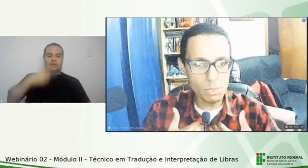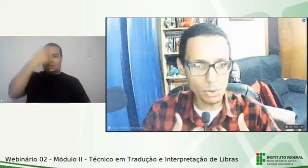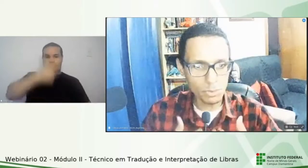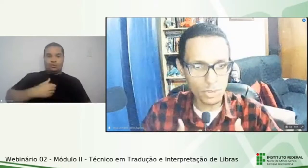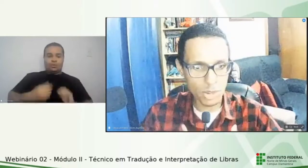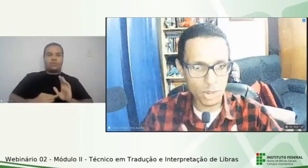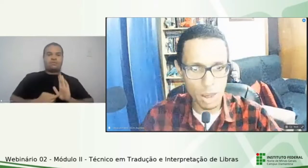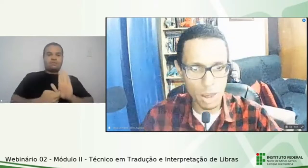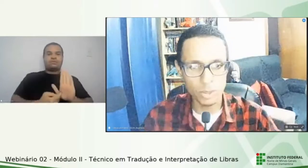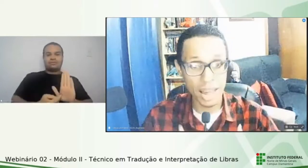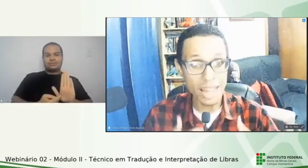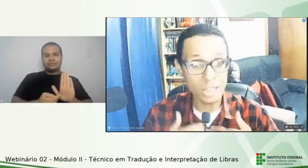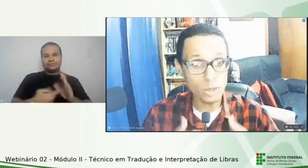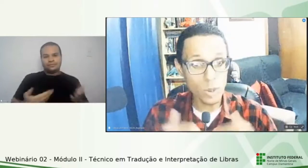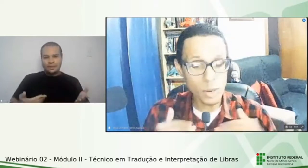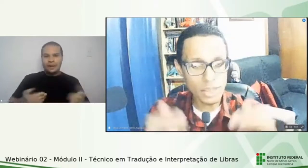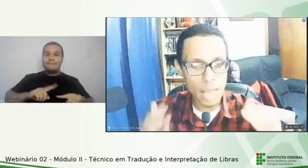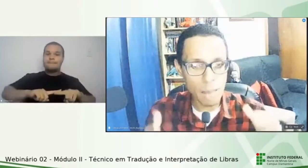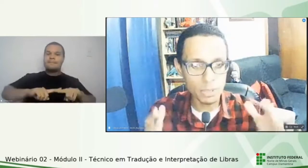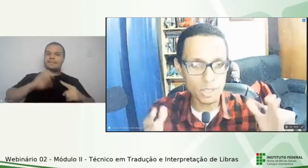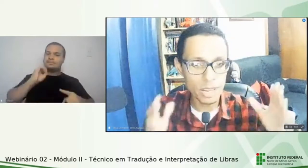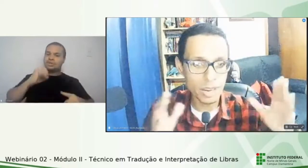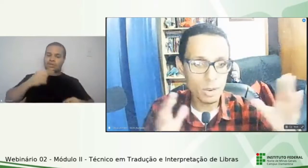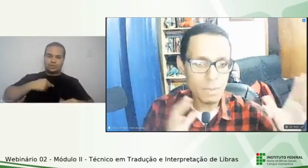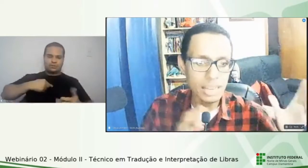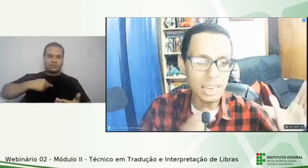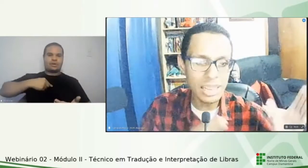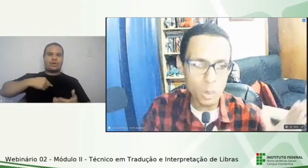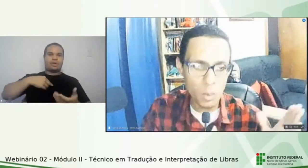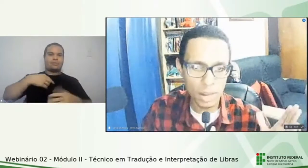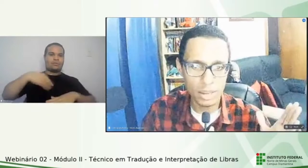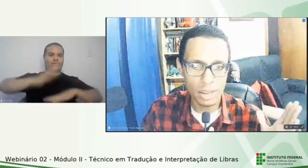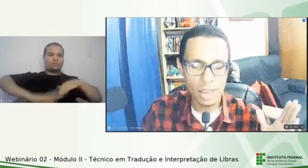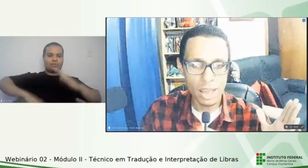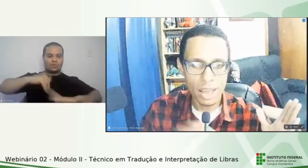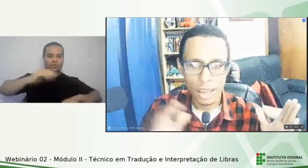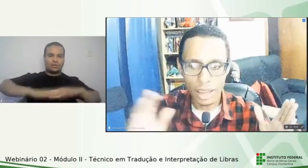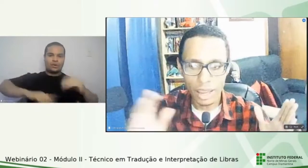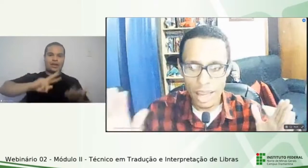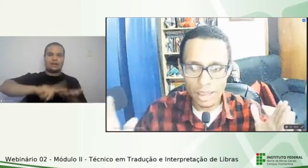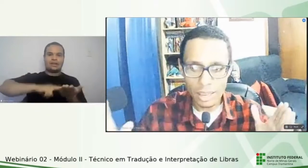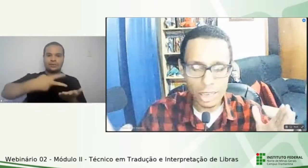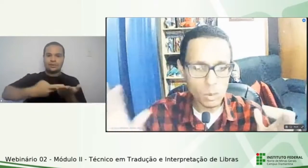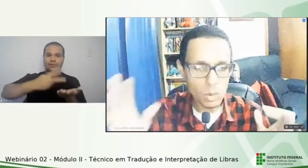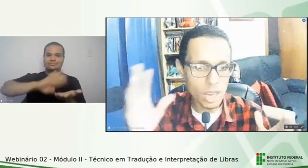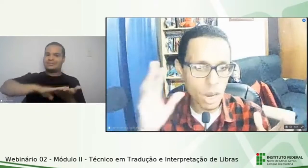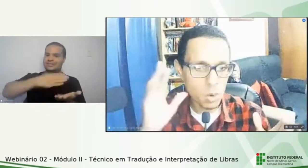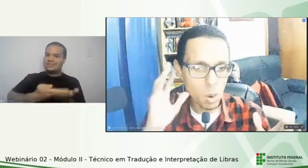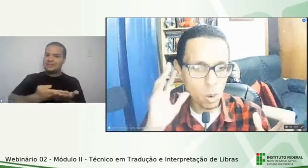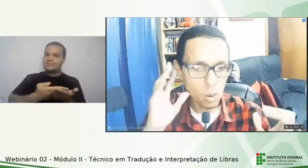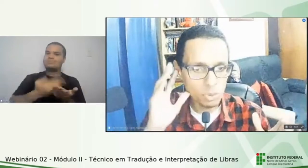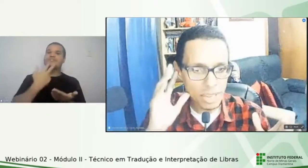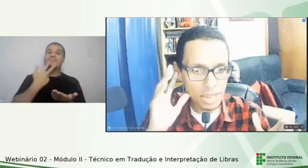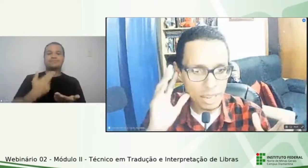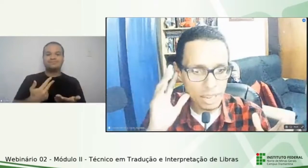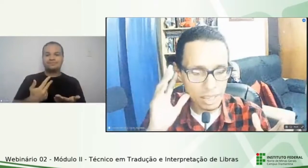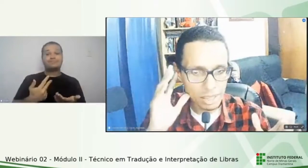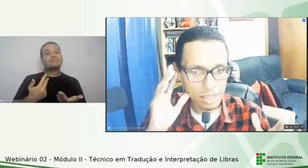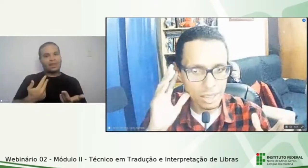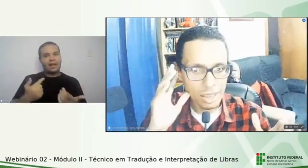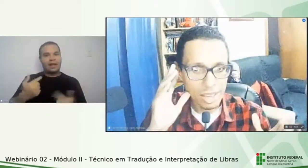sou um profissional, tradutor, intérprete de uma língua, aquilo que eu